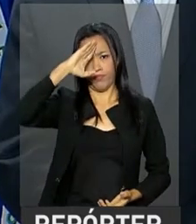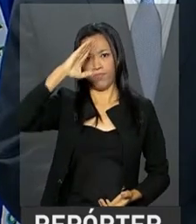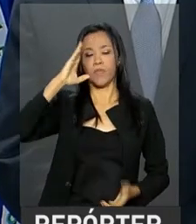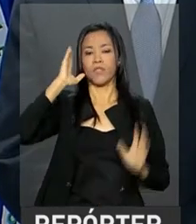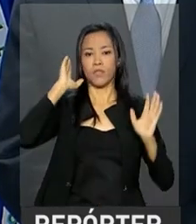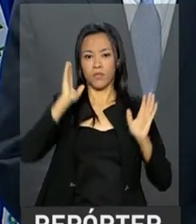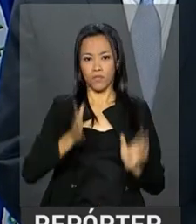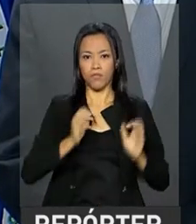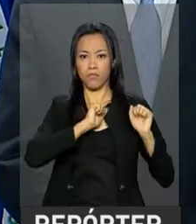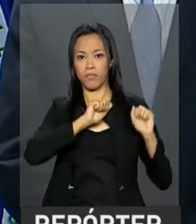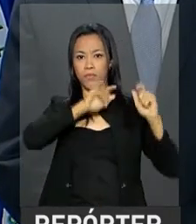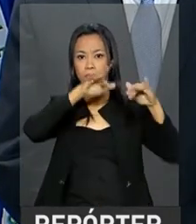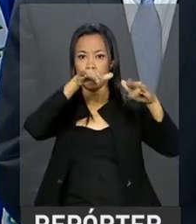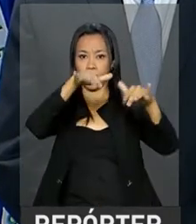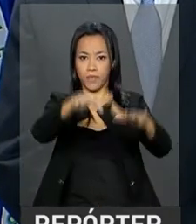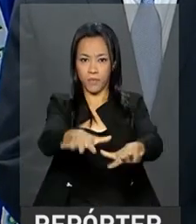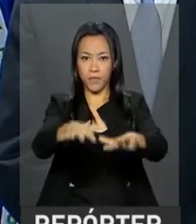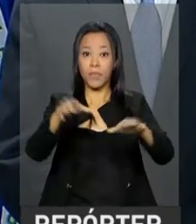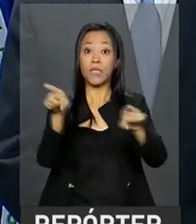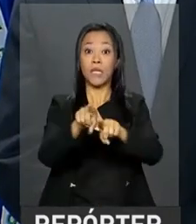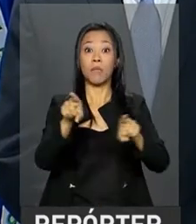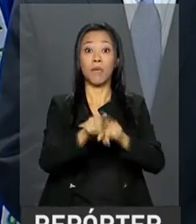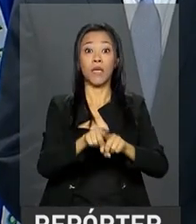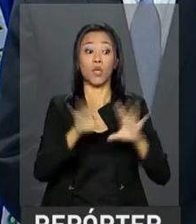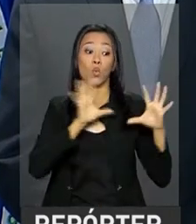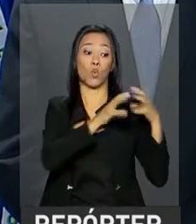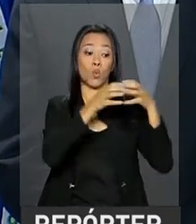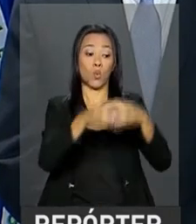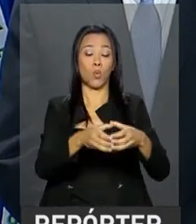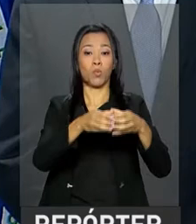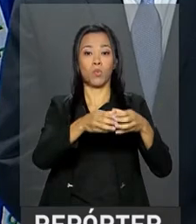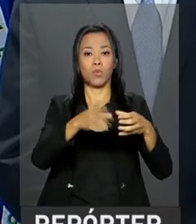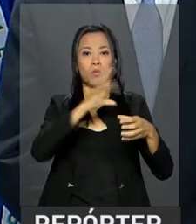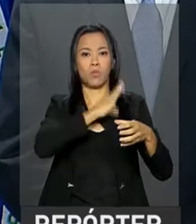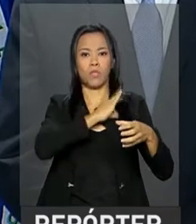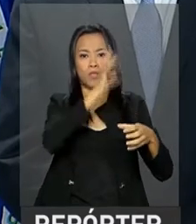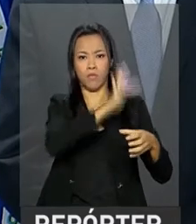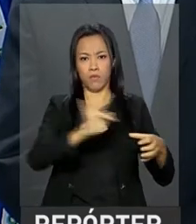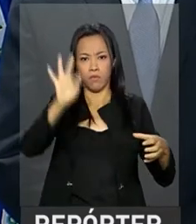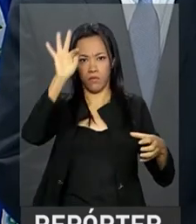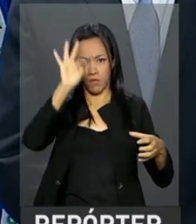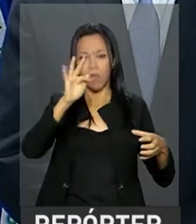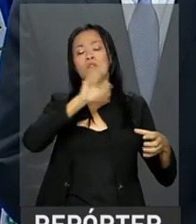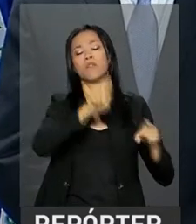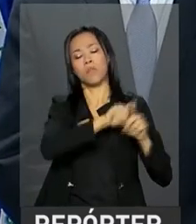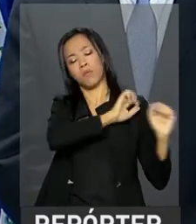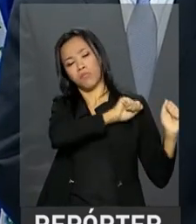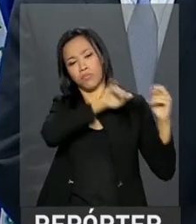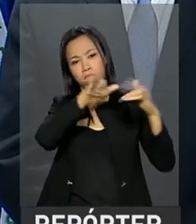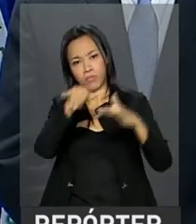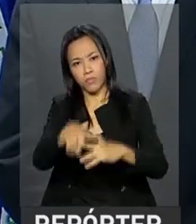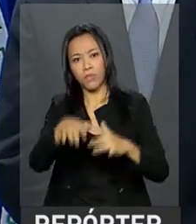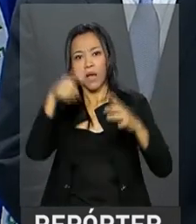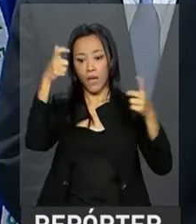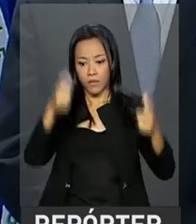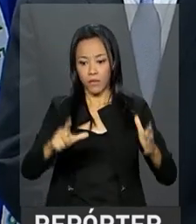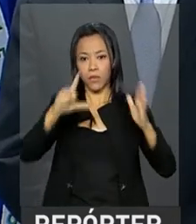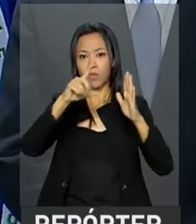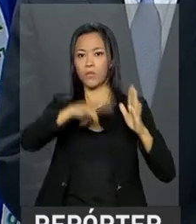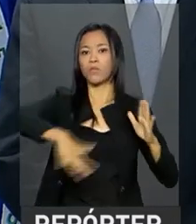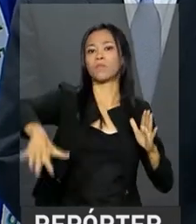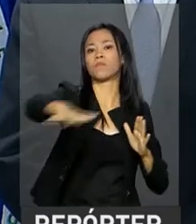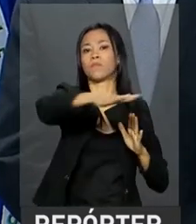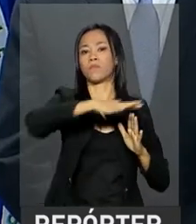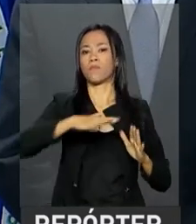se encontram aqui neste palácio, no Palácio do Itamaraty, e